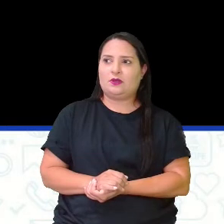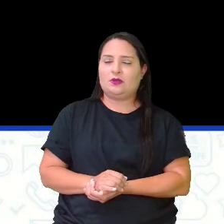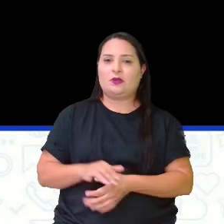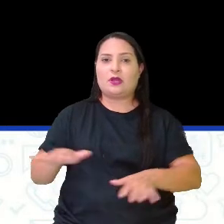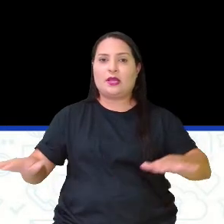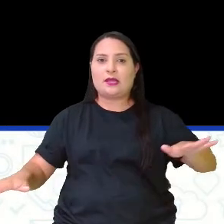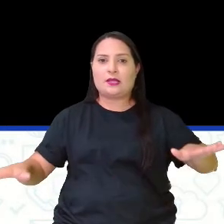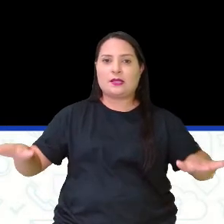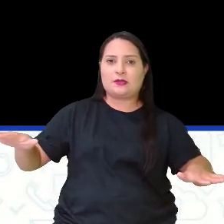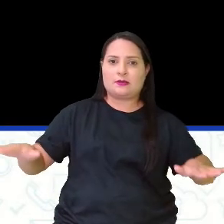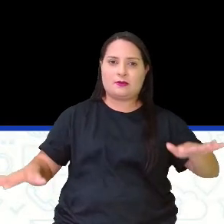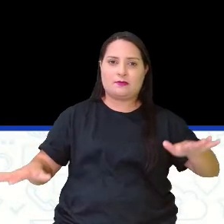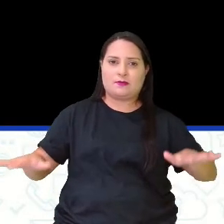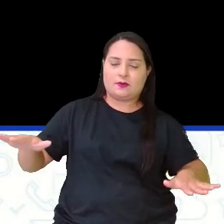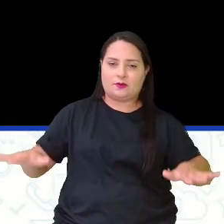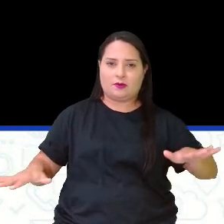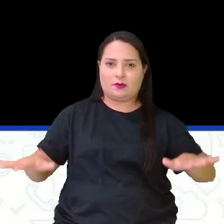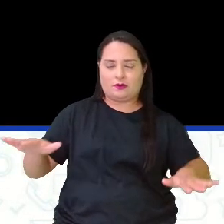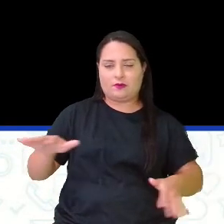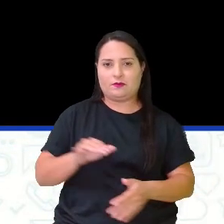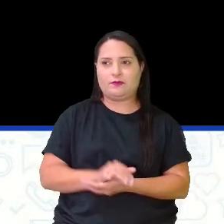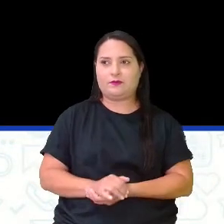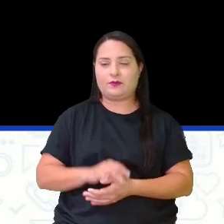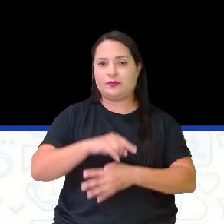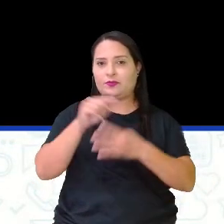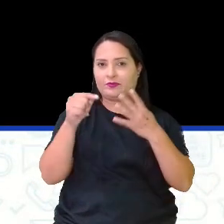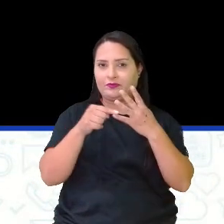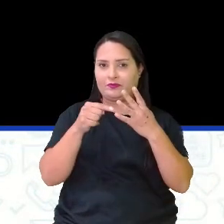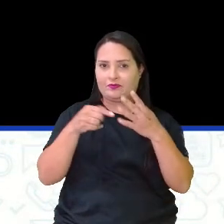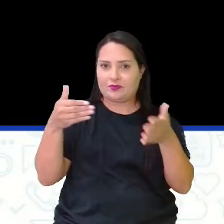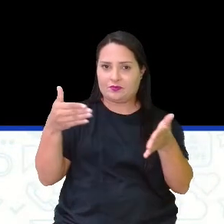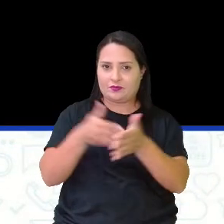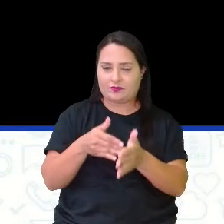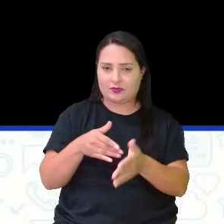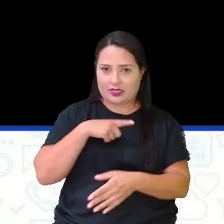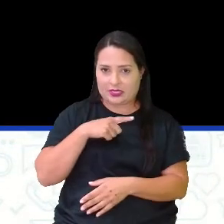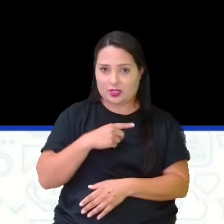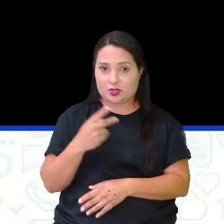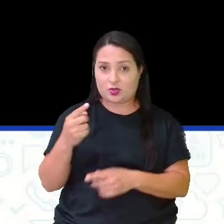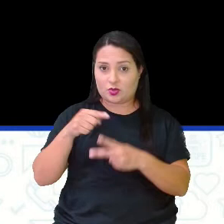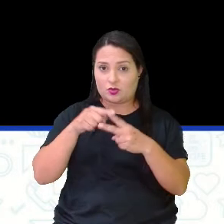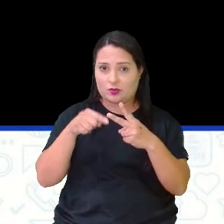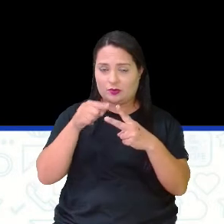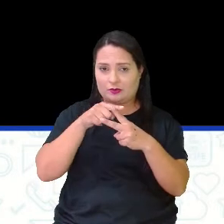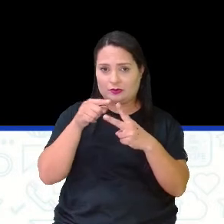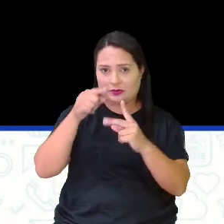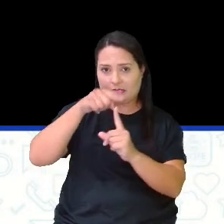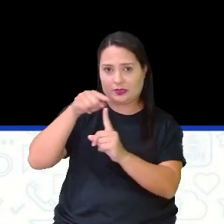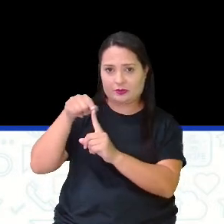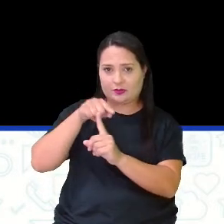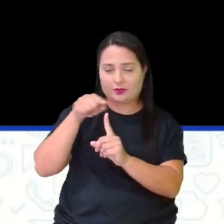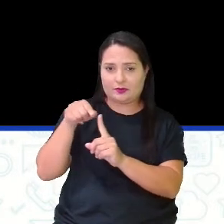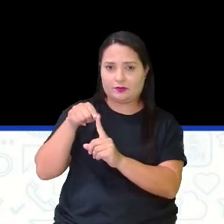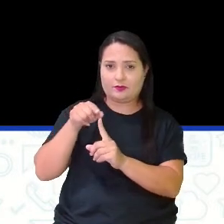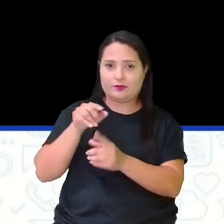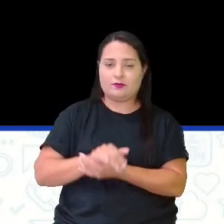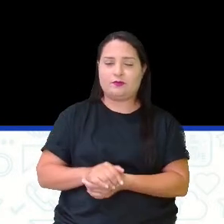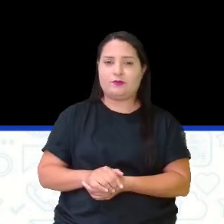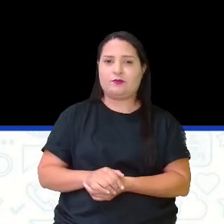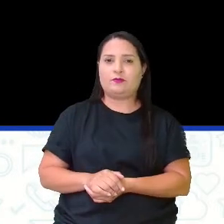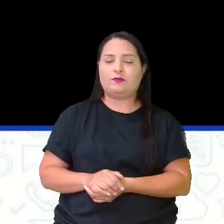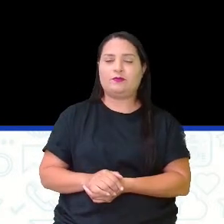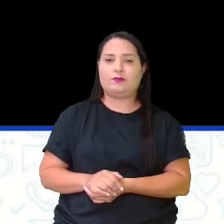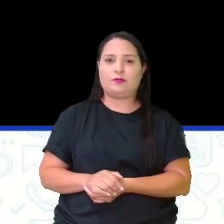o nosso quarto e último ponto, né? Existem 2 tipos de equilíbrio. E aí, o estático, né, e o